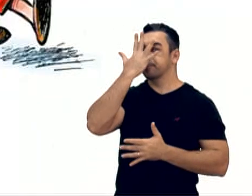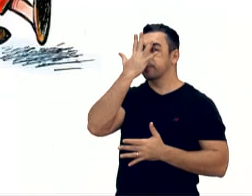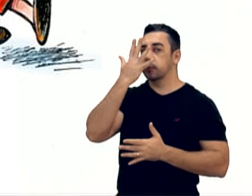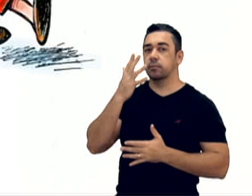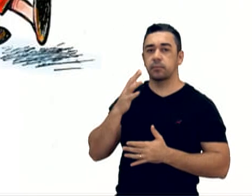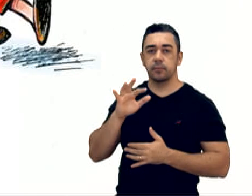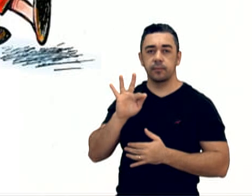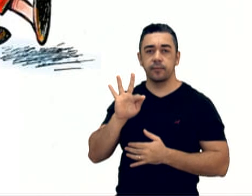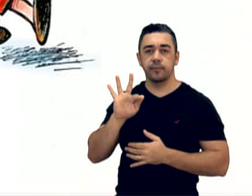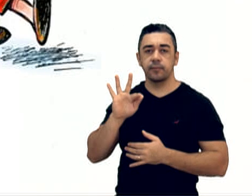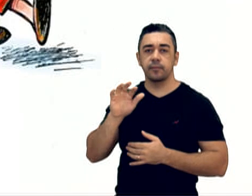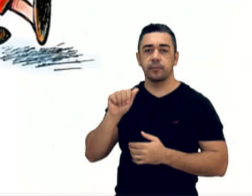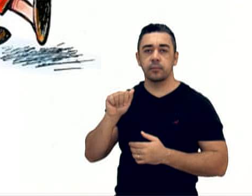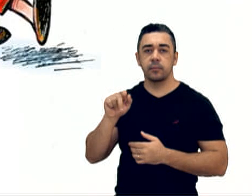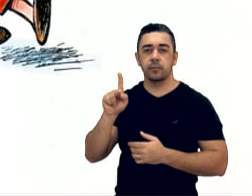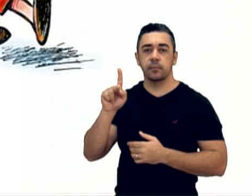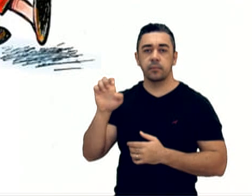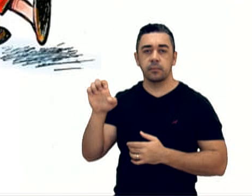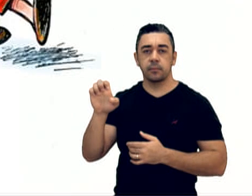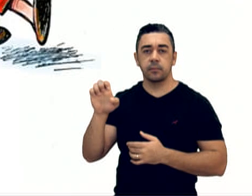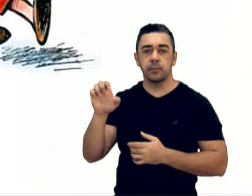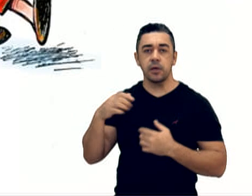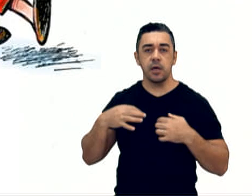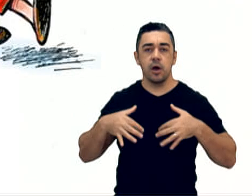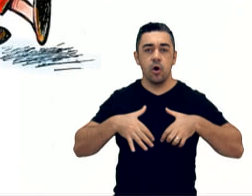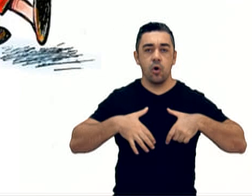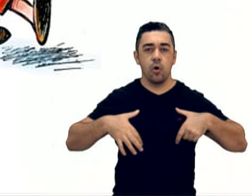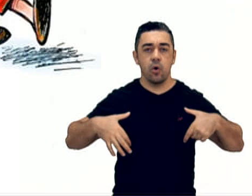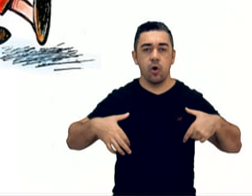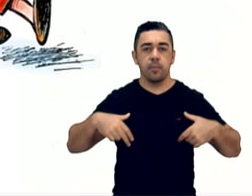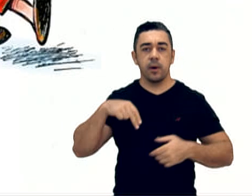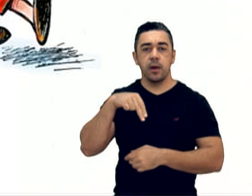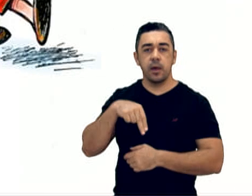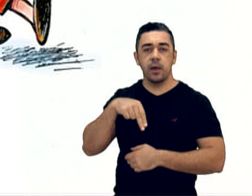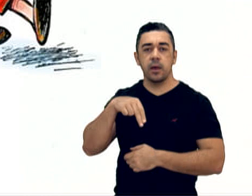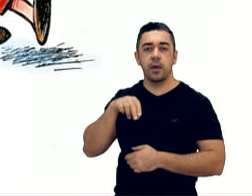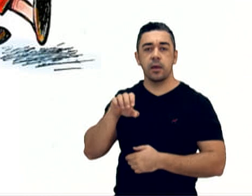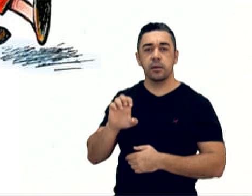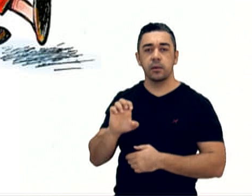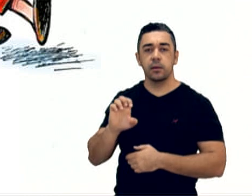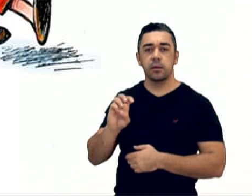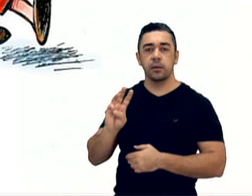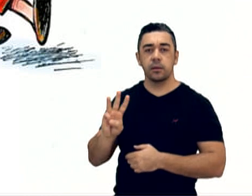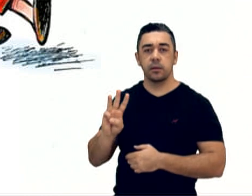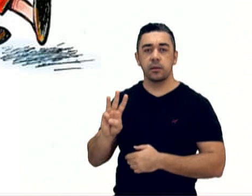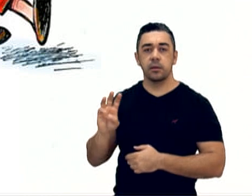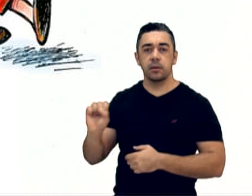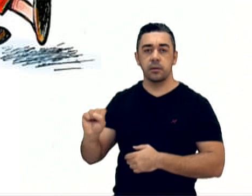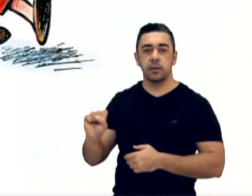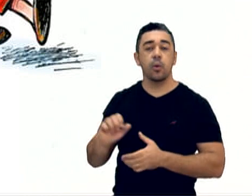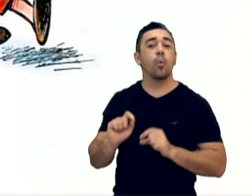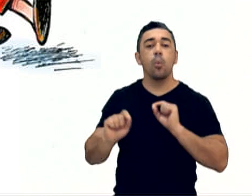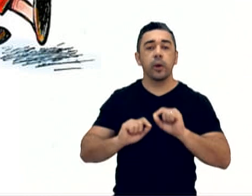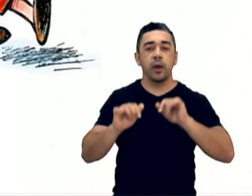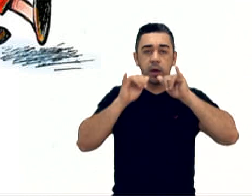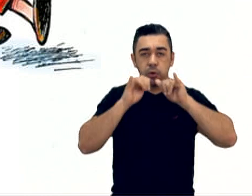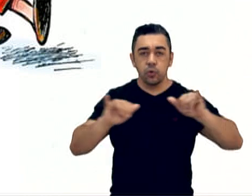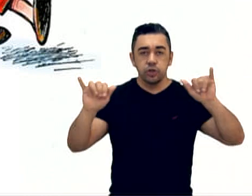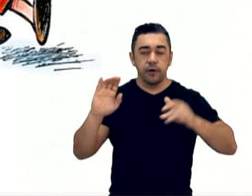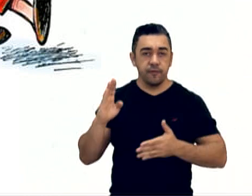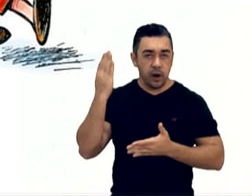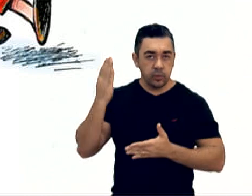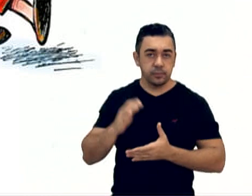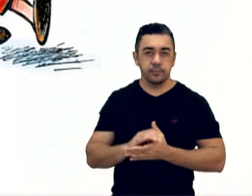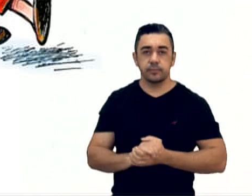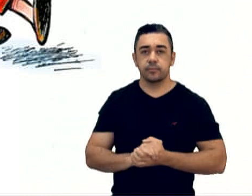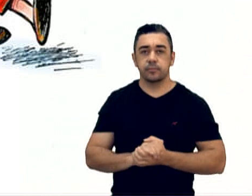E na roupa deles, news, né, que é o assunto que nós acabamos de conversar agora, as notícias falsas. E eles dizem assim, ó,